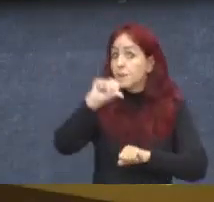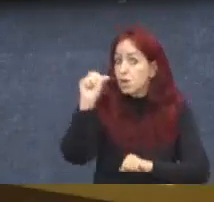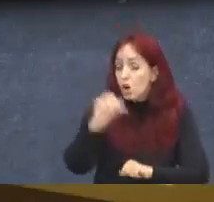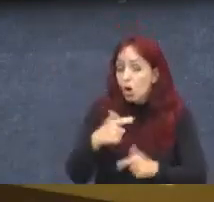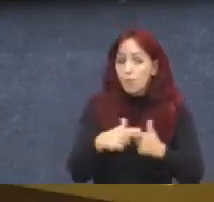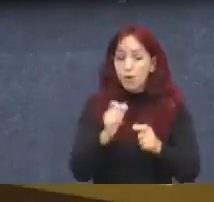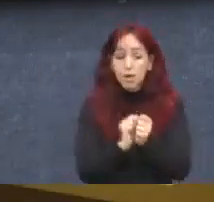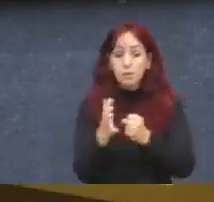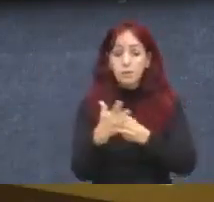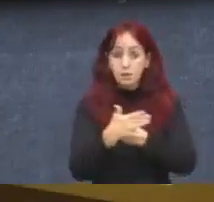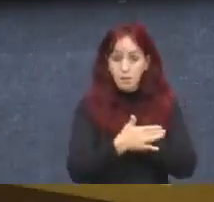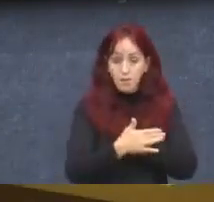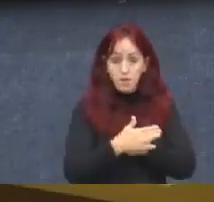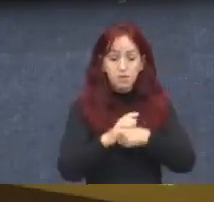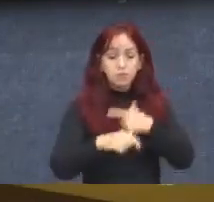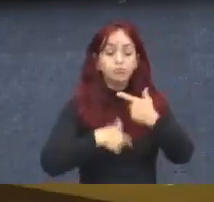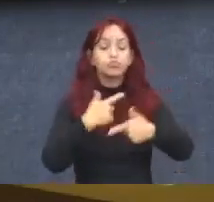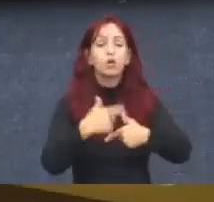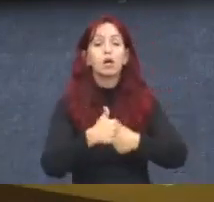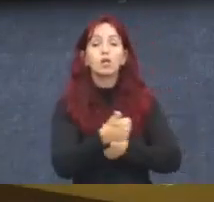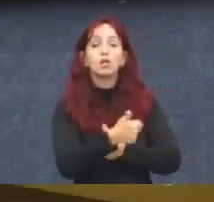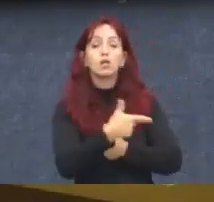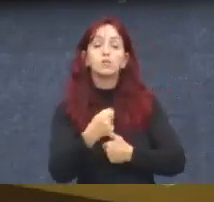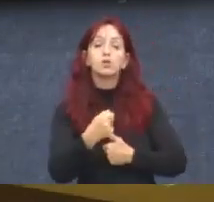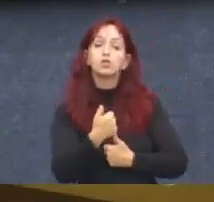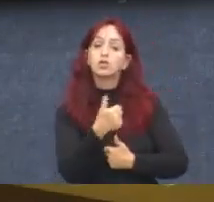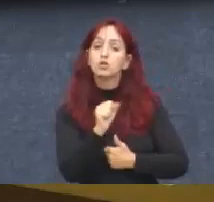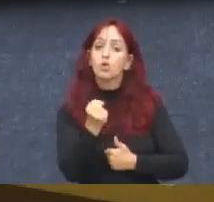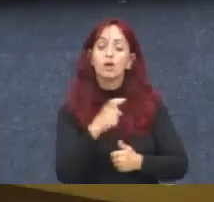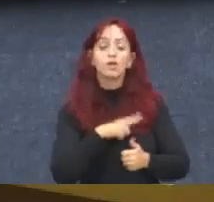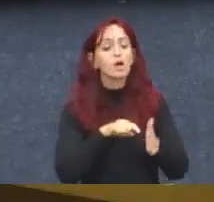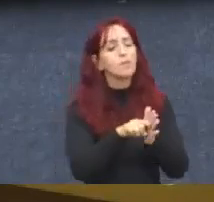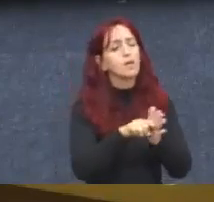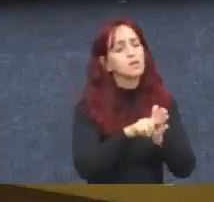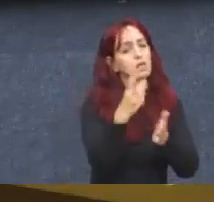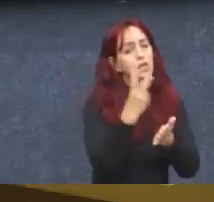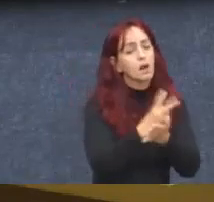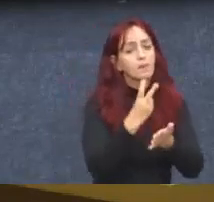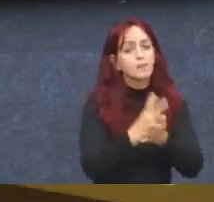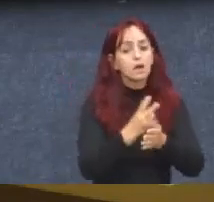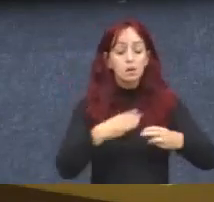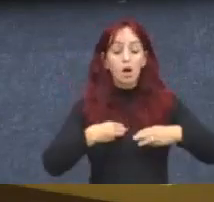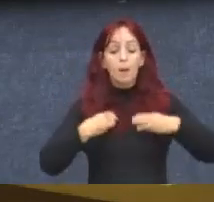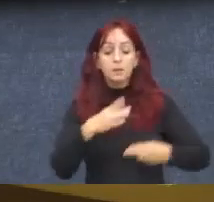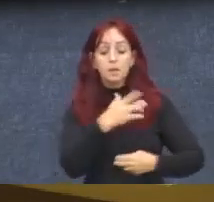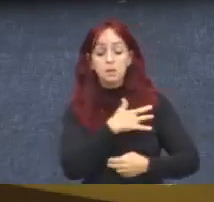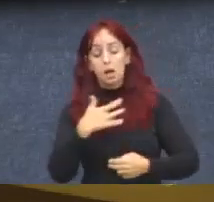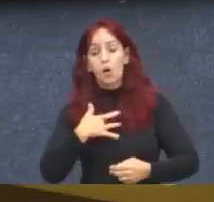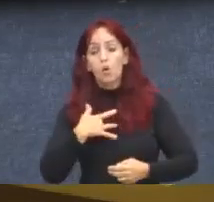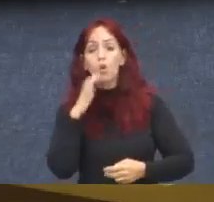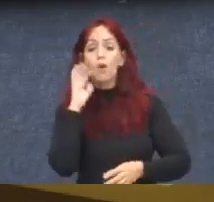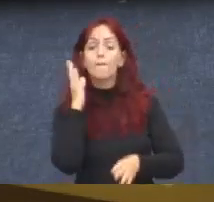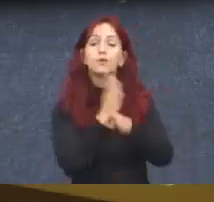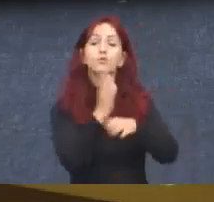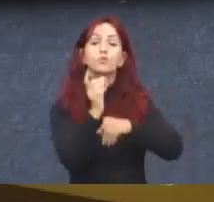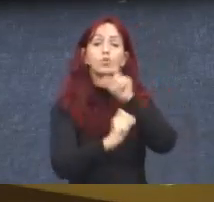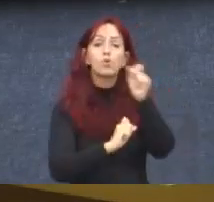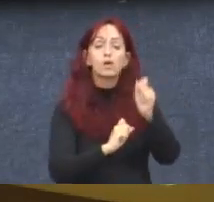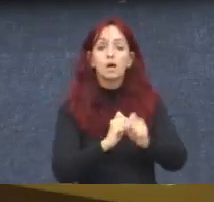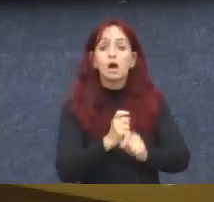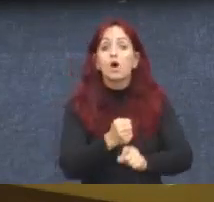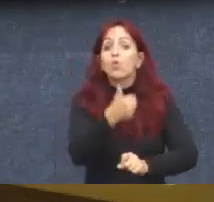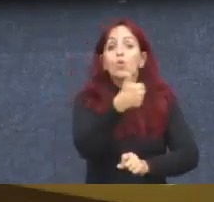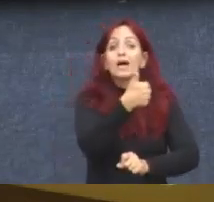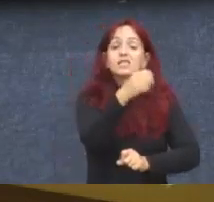pandemia. Em 2018, a Fiocruz fez uma pesquisa com o Ministério da Saúde e descobriu que quase 10%